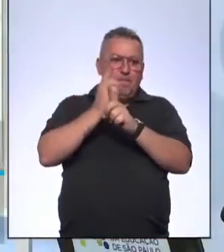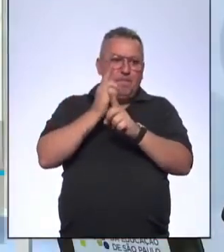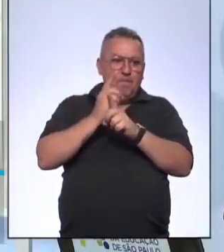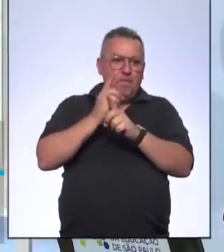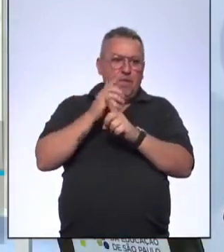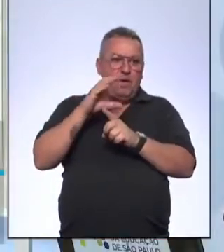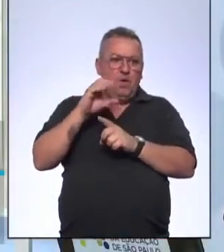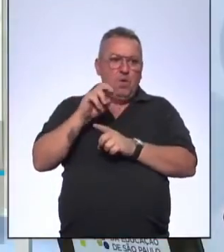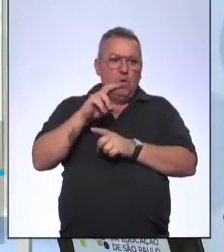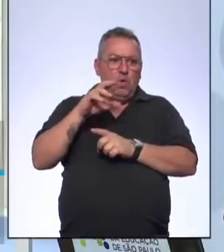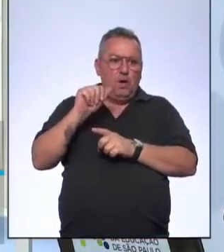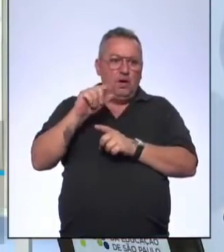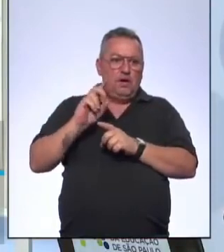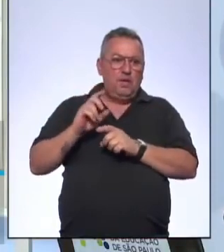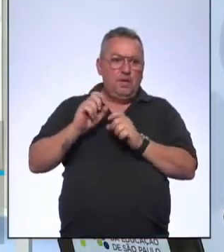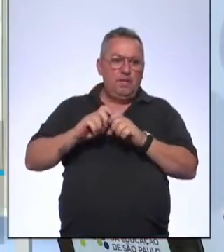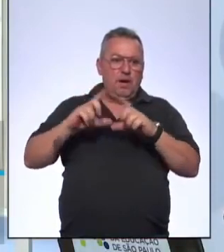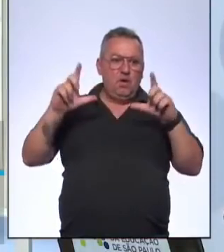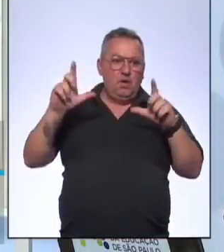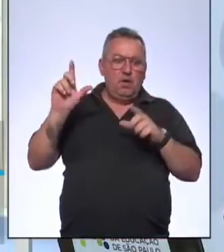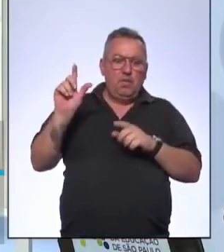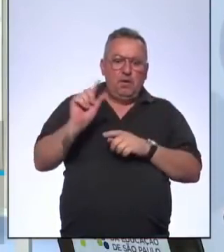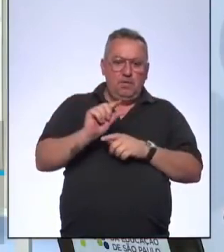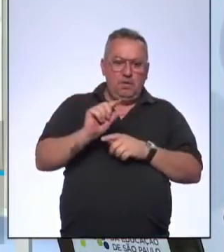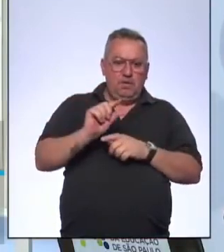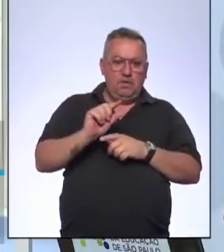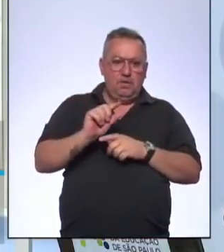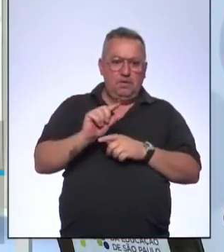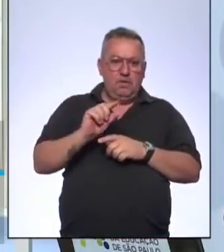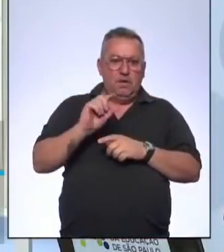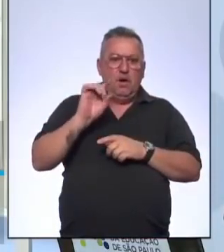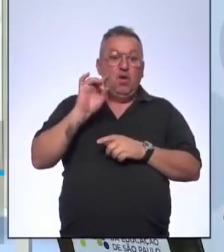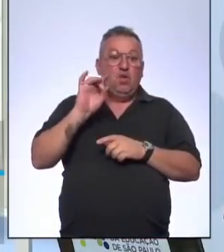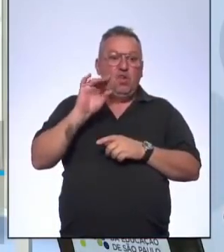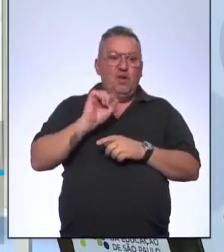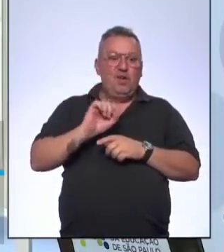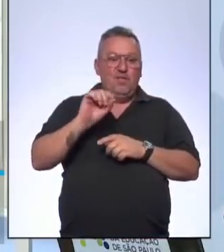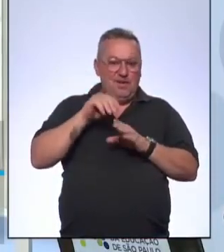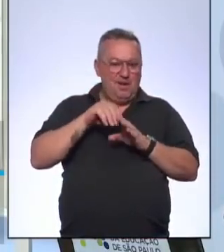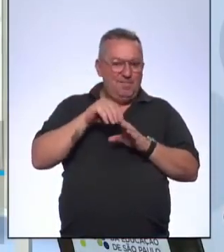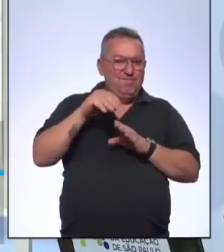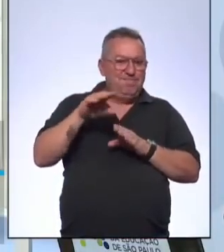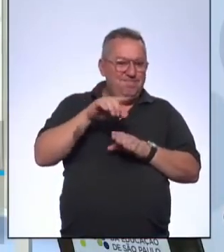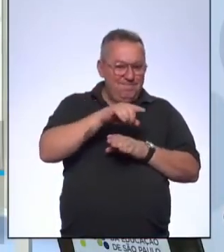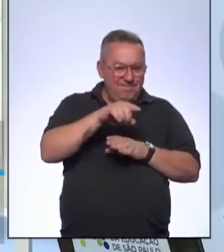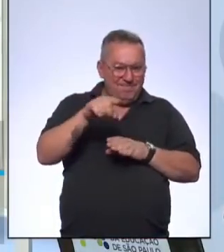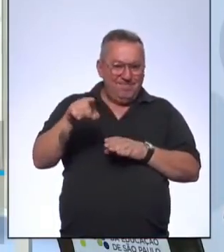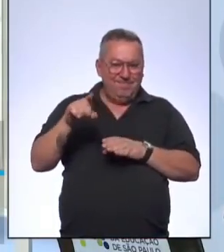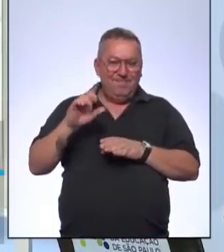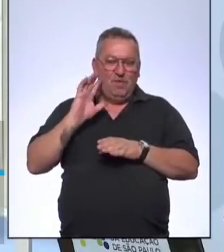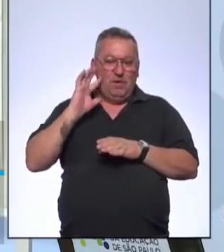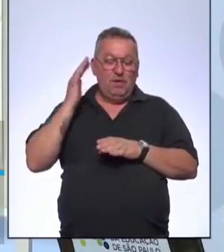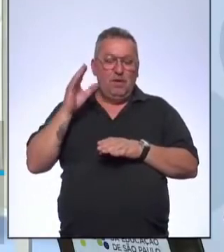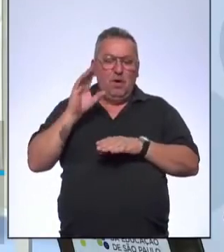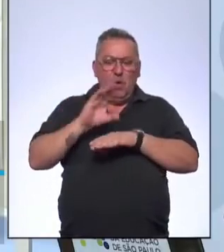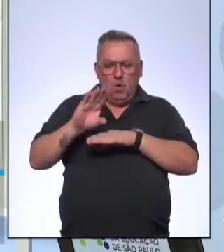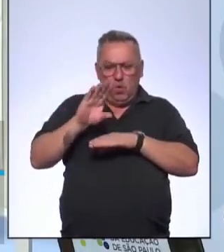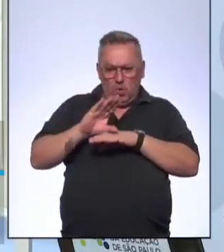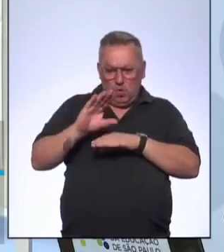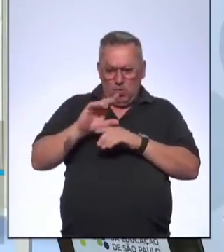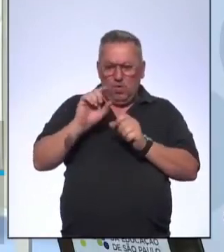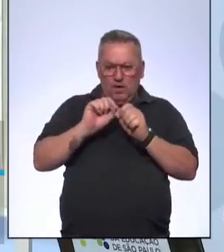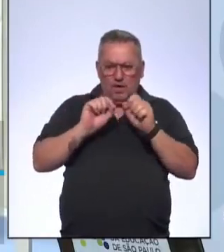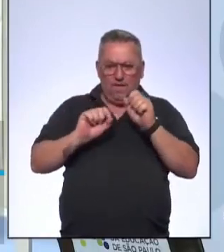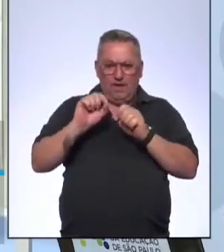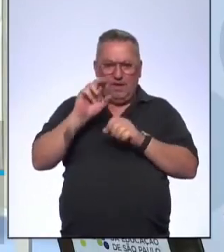né? Sempre a área maior menos a área menor. Só que eu vou dar uma dica para vocês. Geralmente, em cursinhos, nós